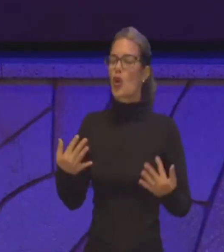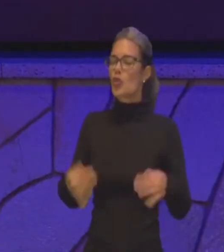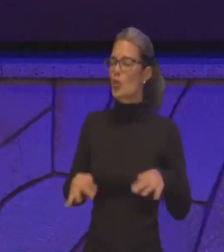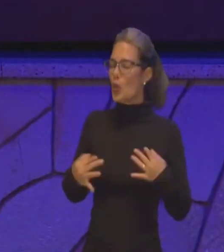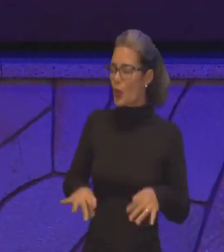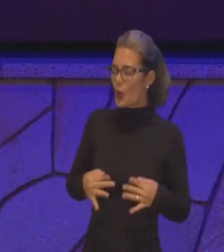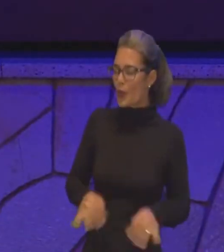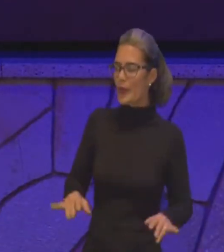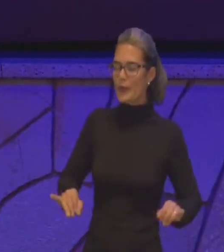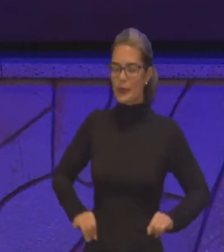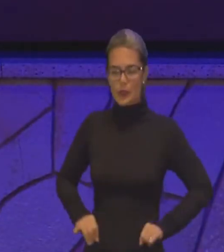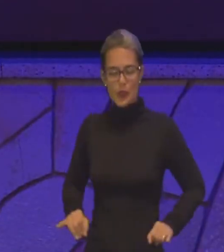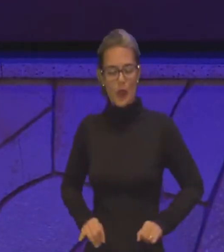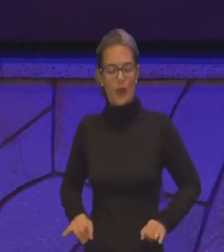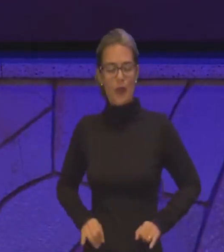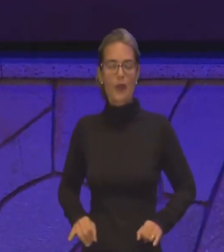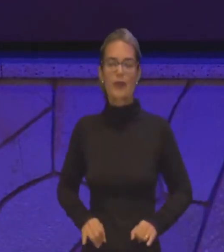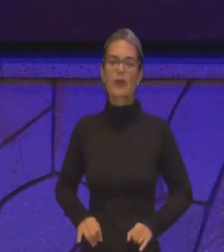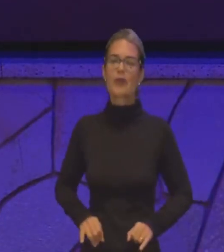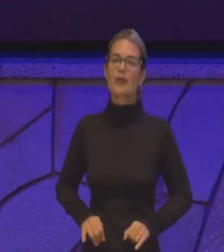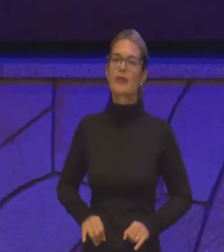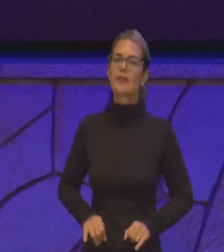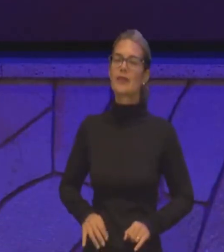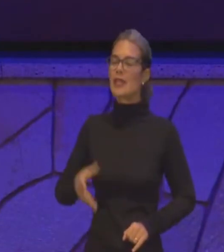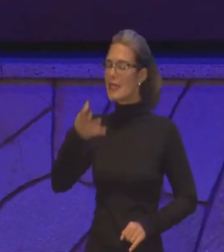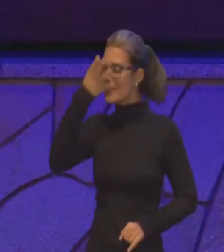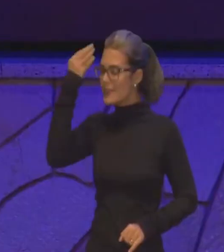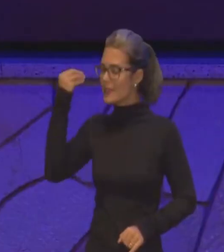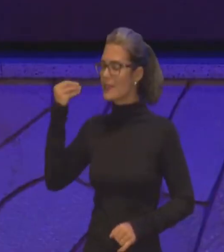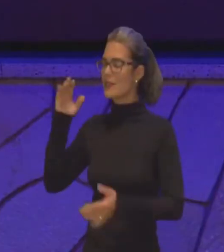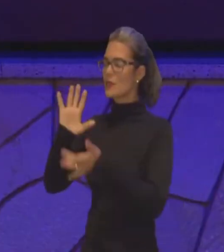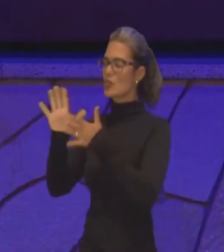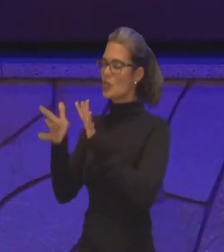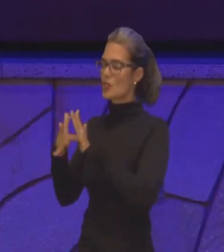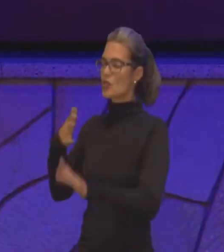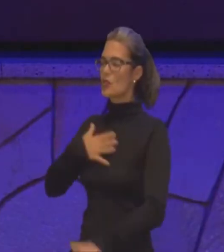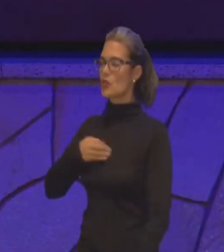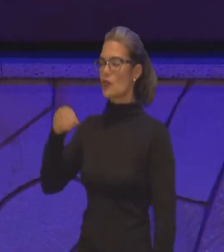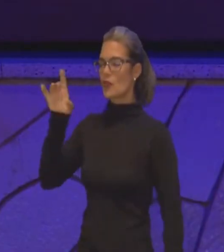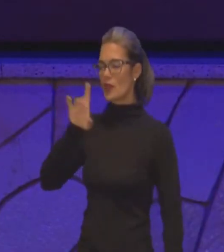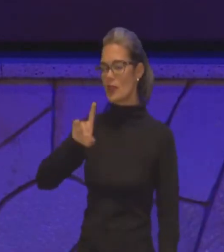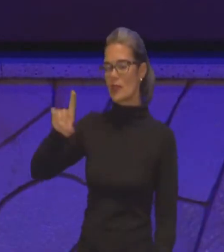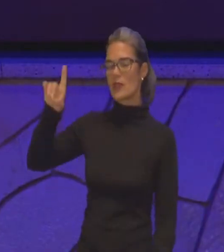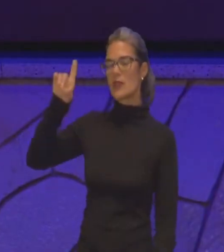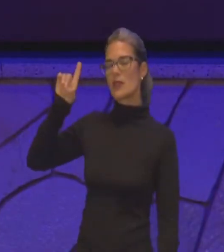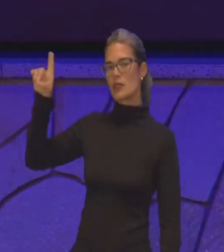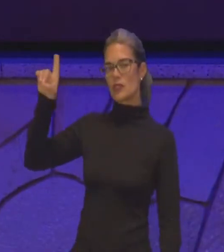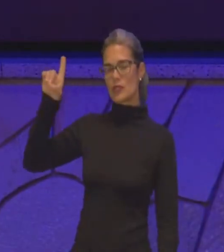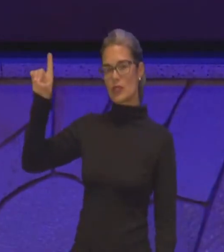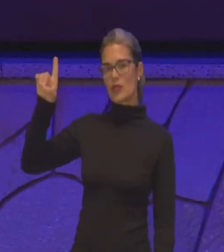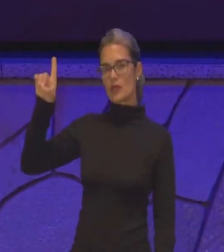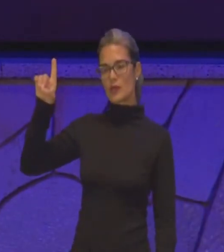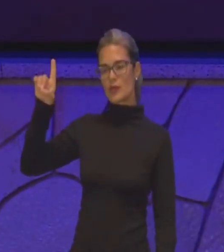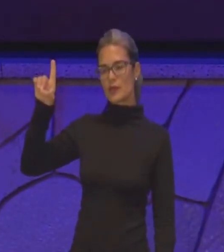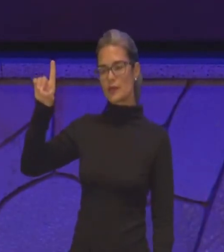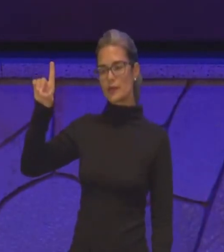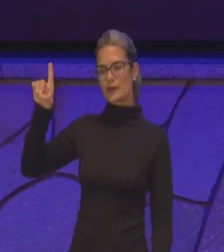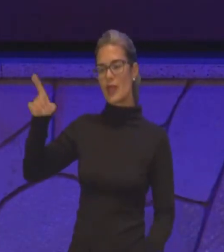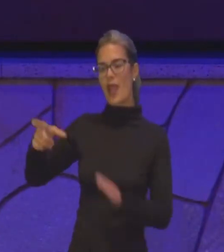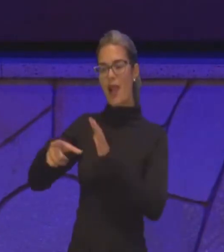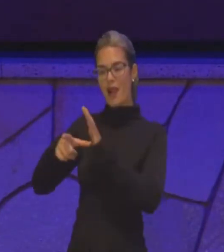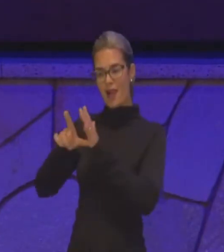justificadas. Mas nós nos esquecemos que o Filho de Deus, o Deus encarnado, antes de subir